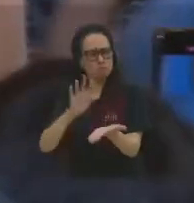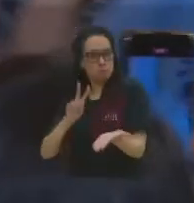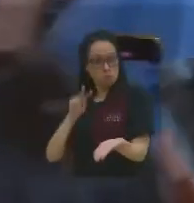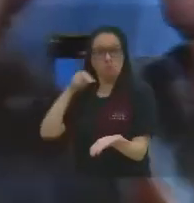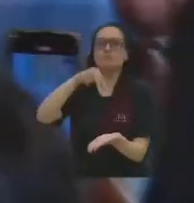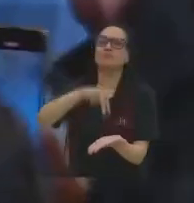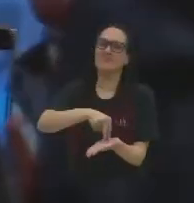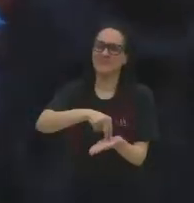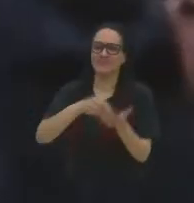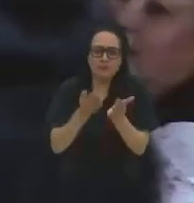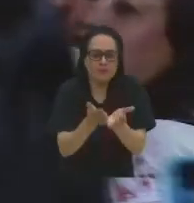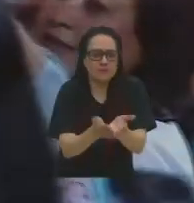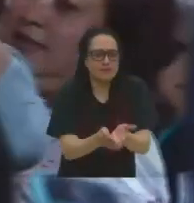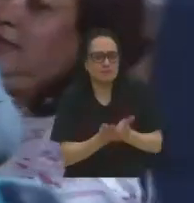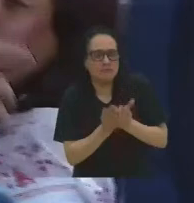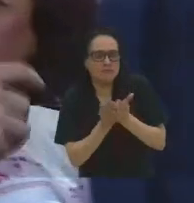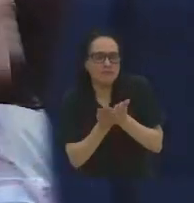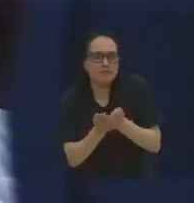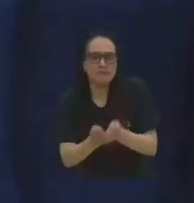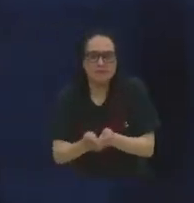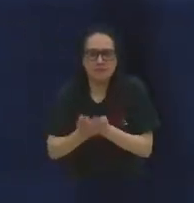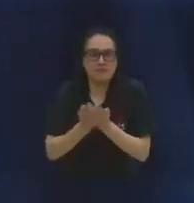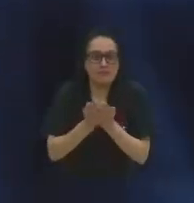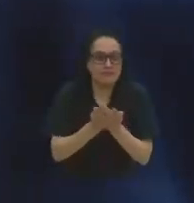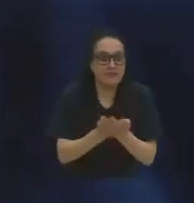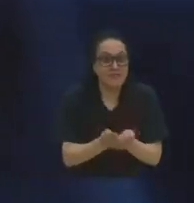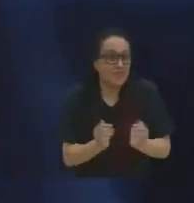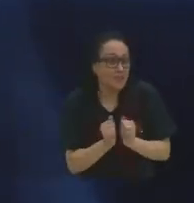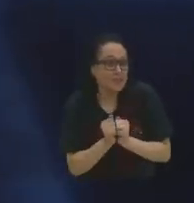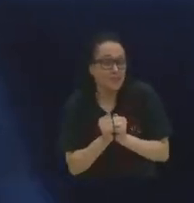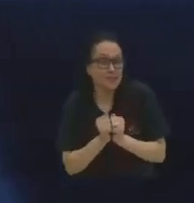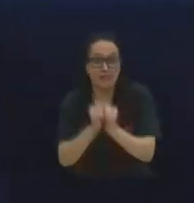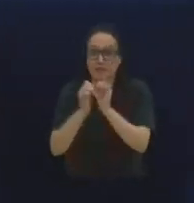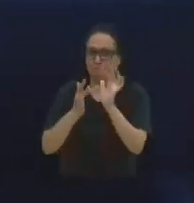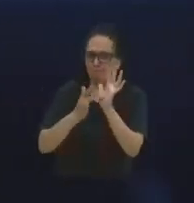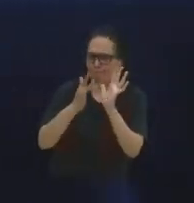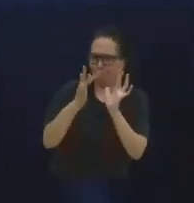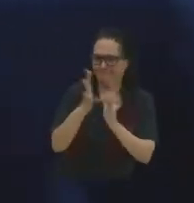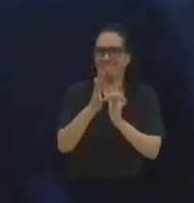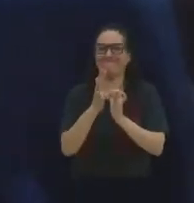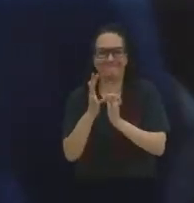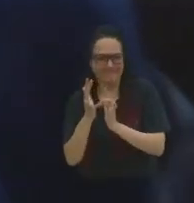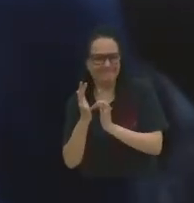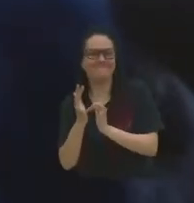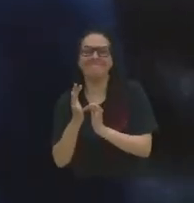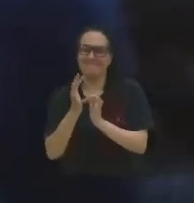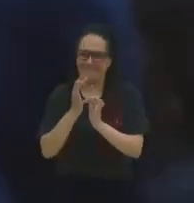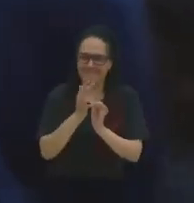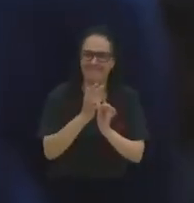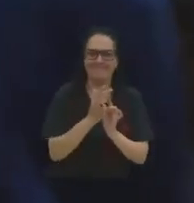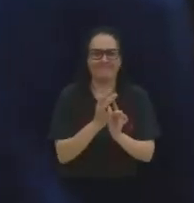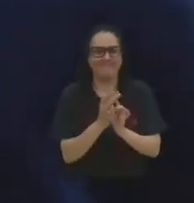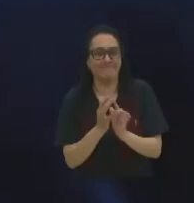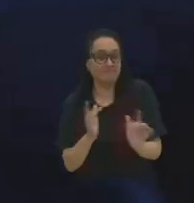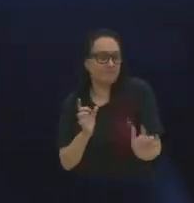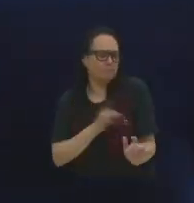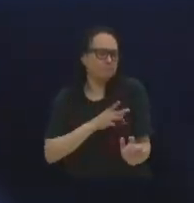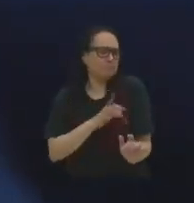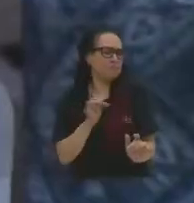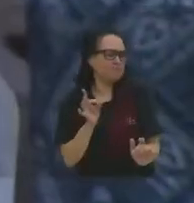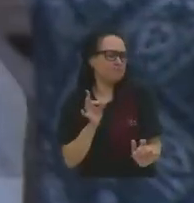meu barquinho está Jesus e Nazaré. Se o medo